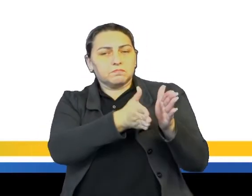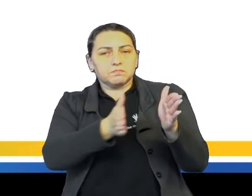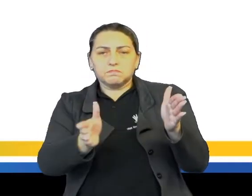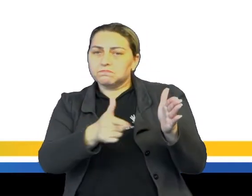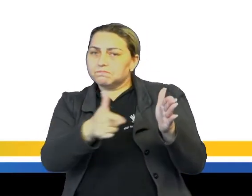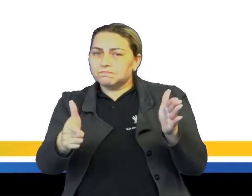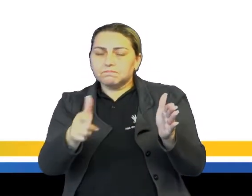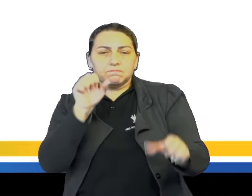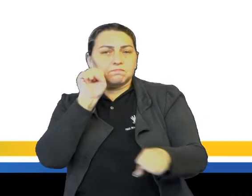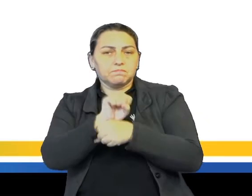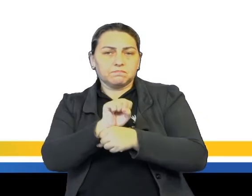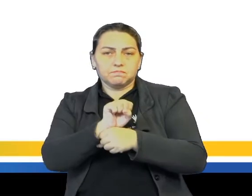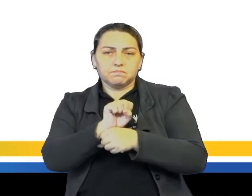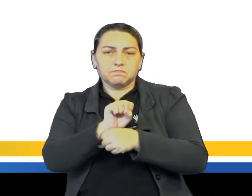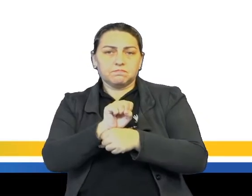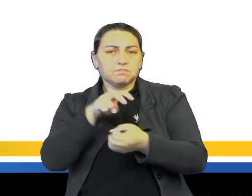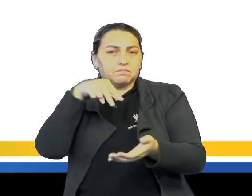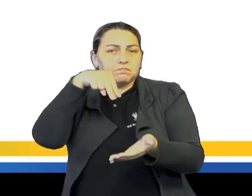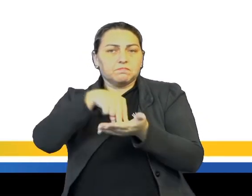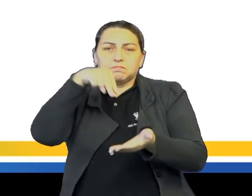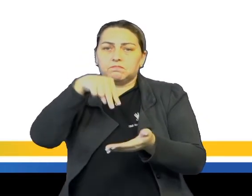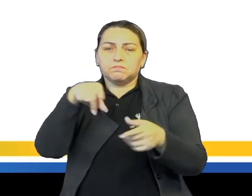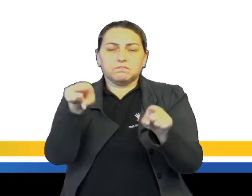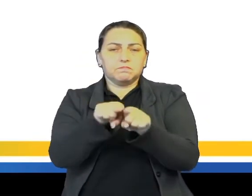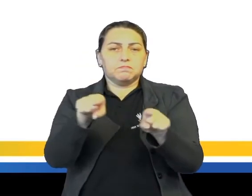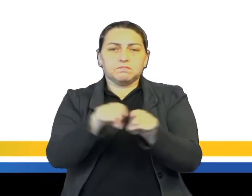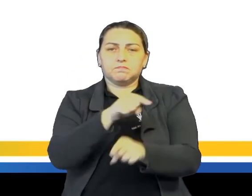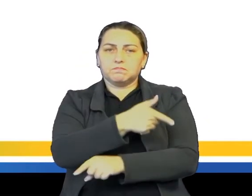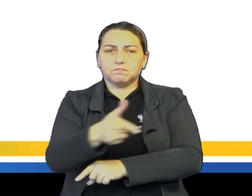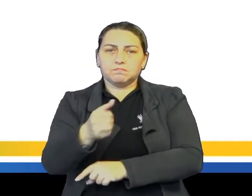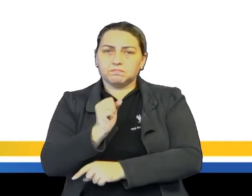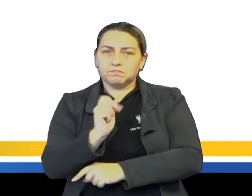não existe outro número natural, ok?